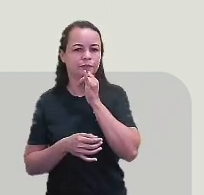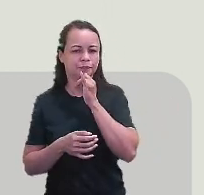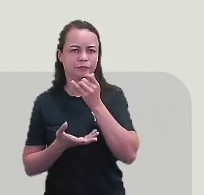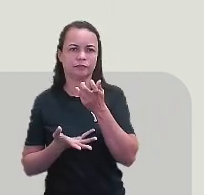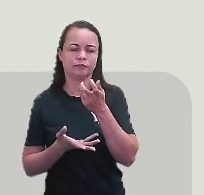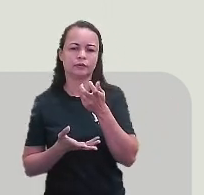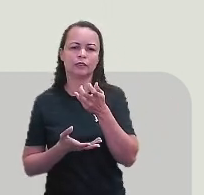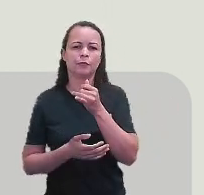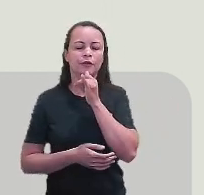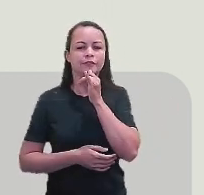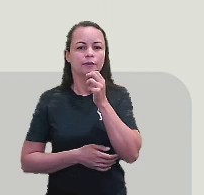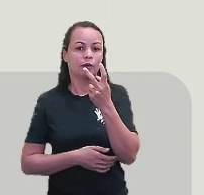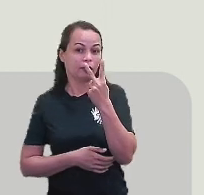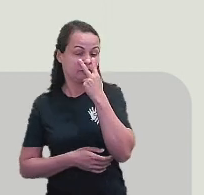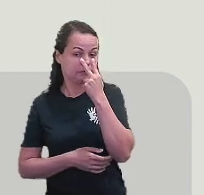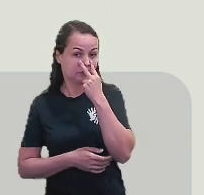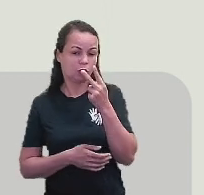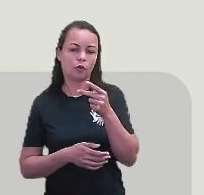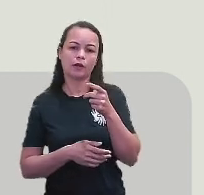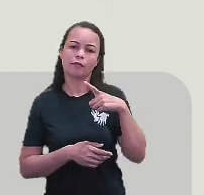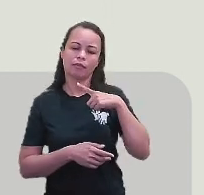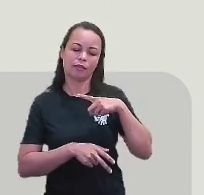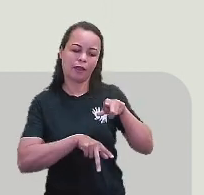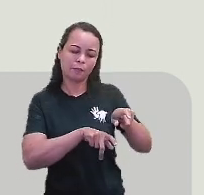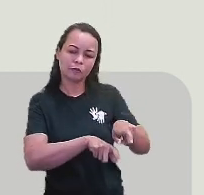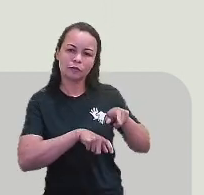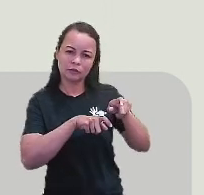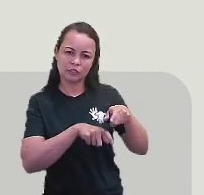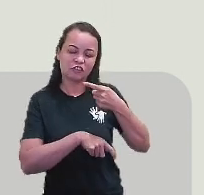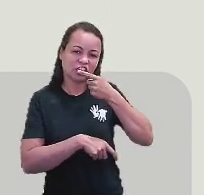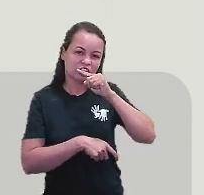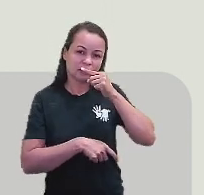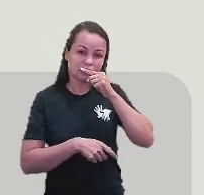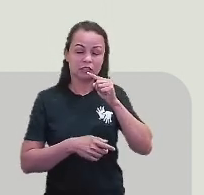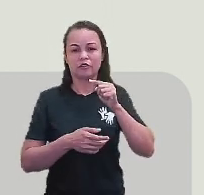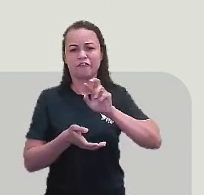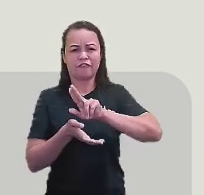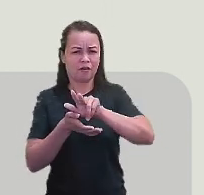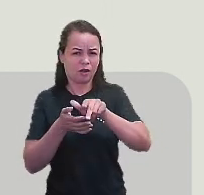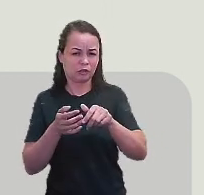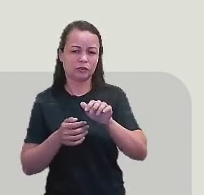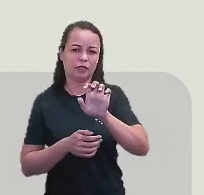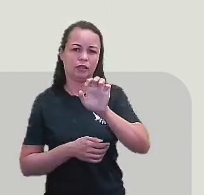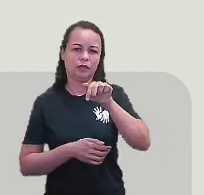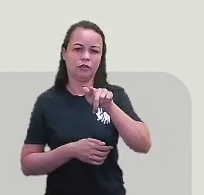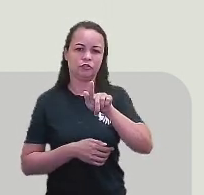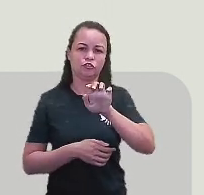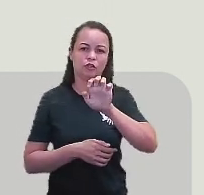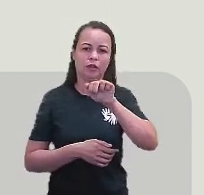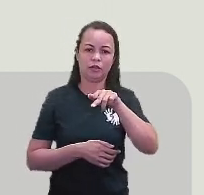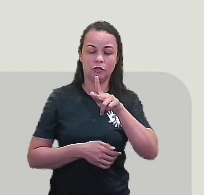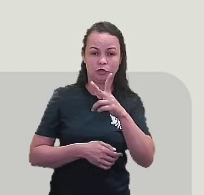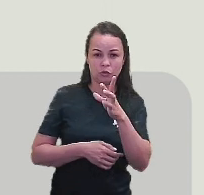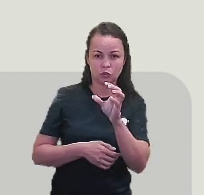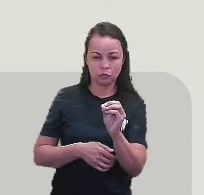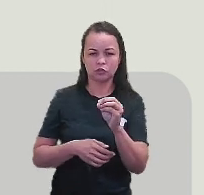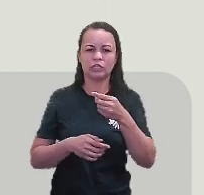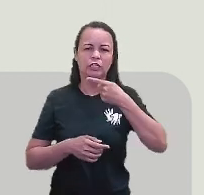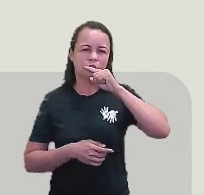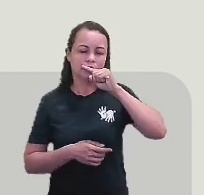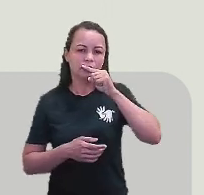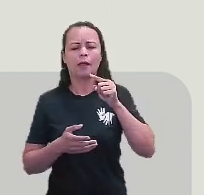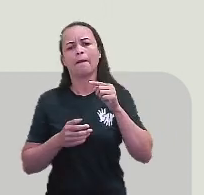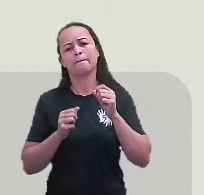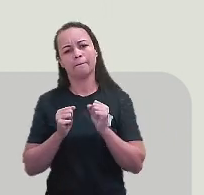em Vitória, temos o cultivo muito grande da cana-de-açúcar. Muitos engenhos cultivam a cana-de-açúcar. Então, pode-se